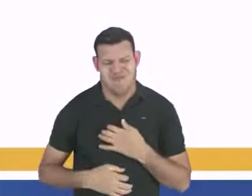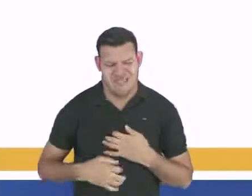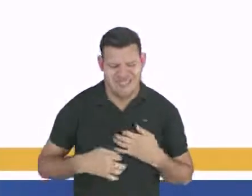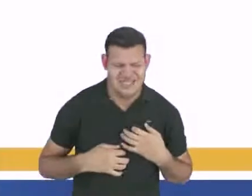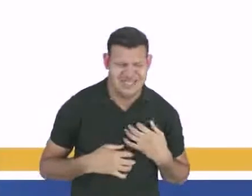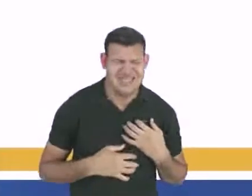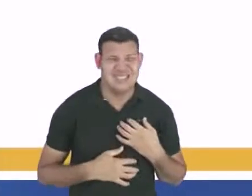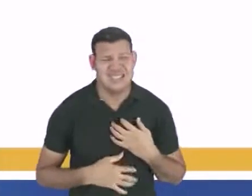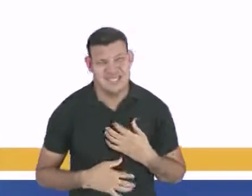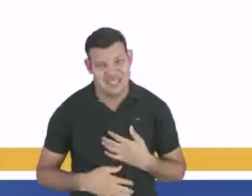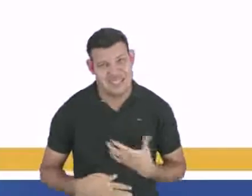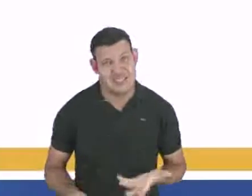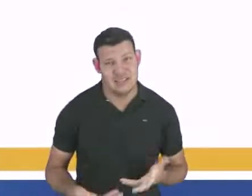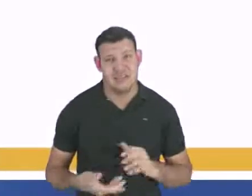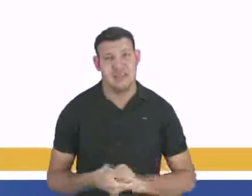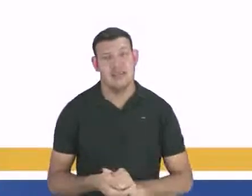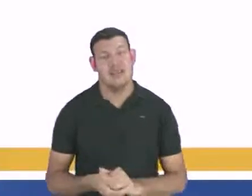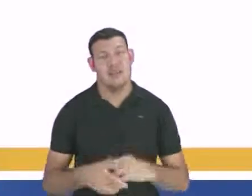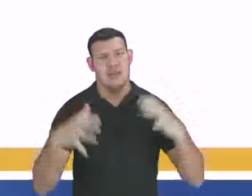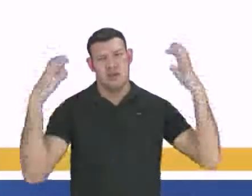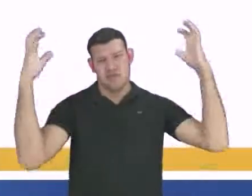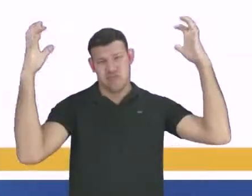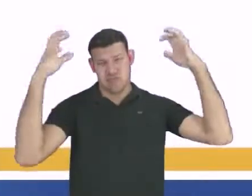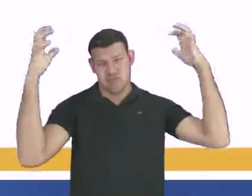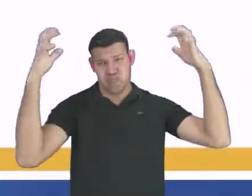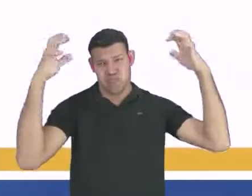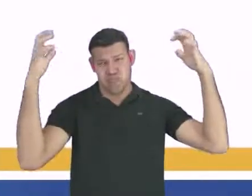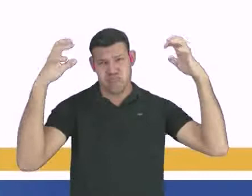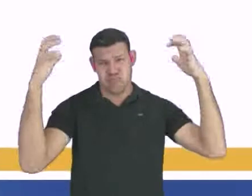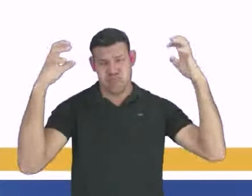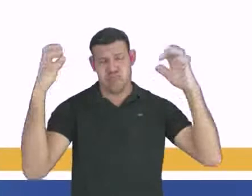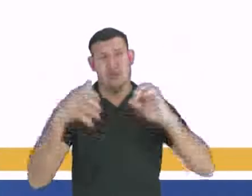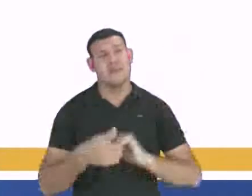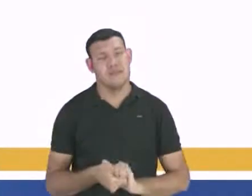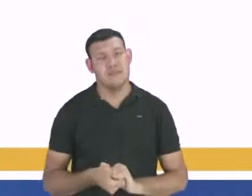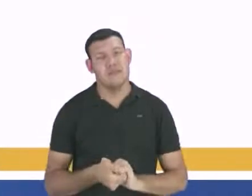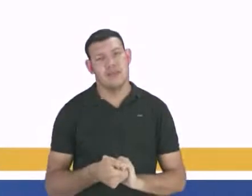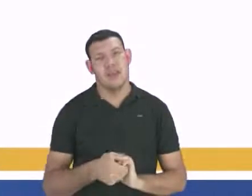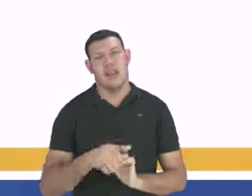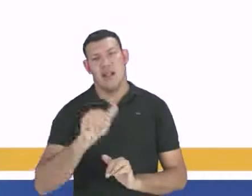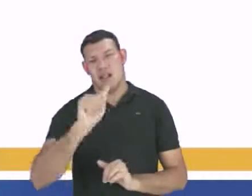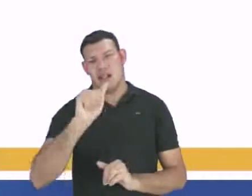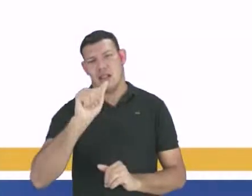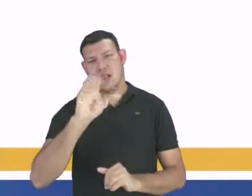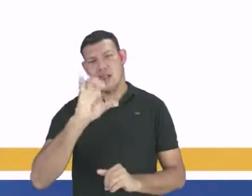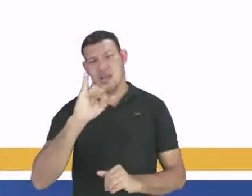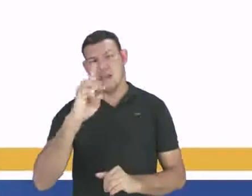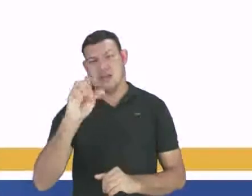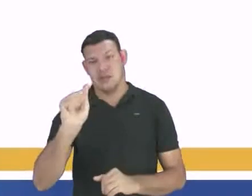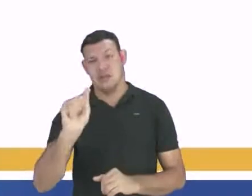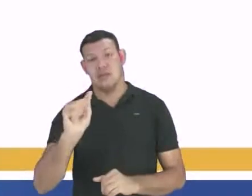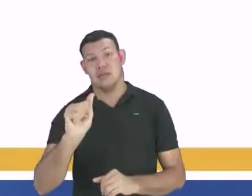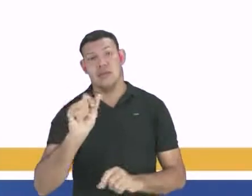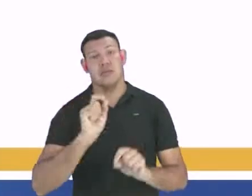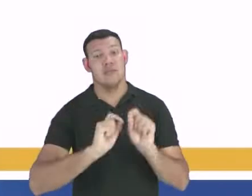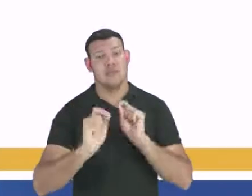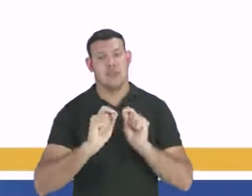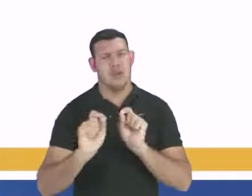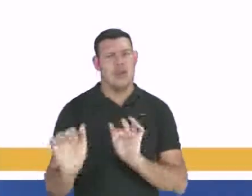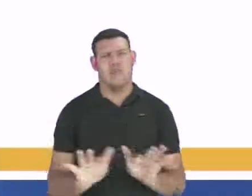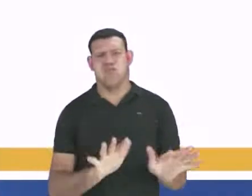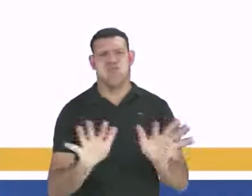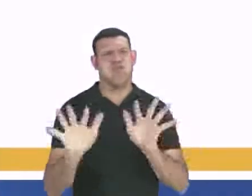pessoas, tá? Chuva ácida, como eu falei para vocês, né? Esses gases que são lançados na atmosfera, quando eles estão em